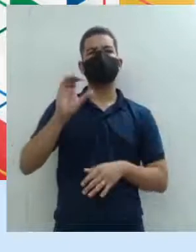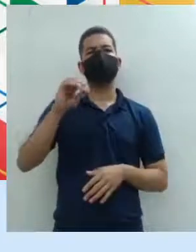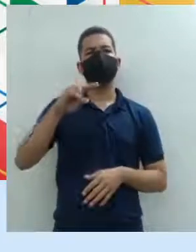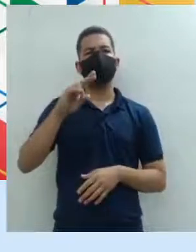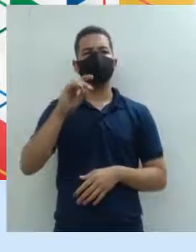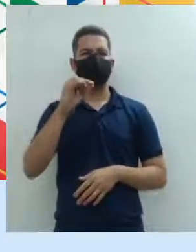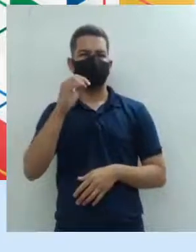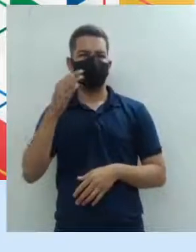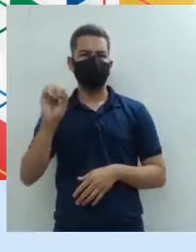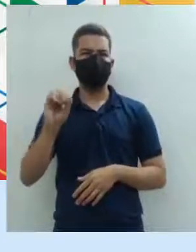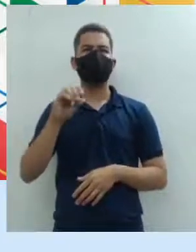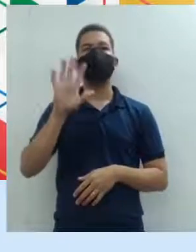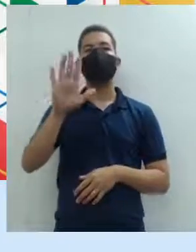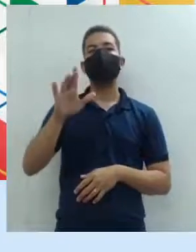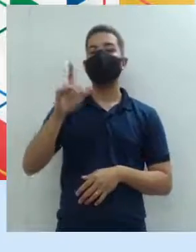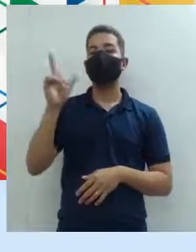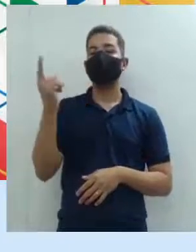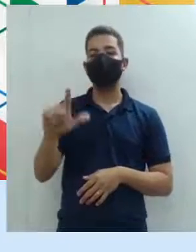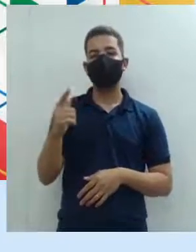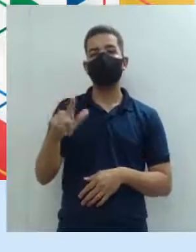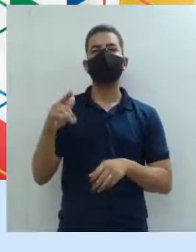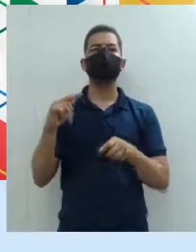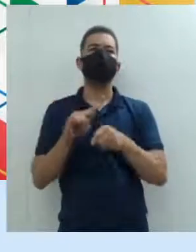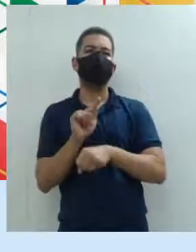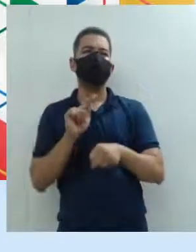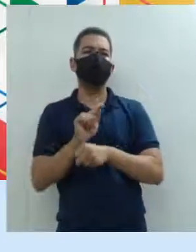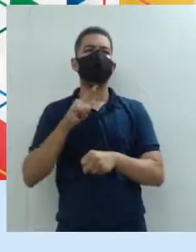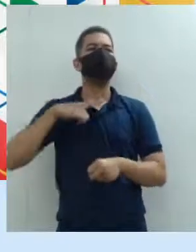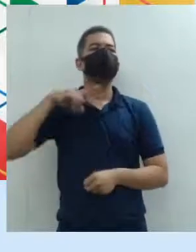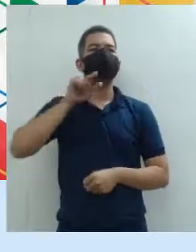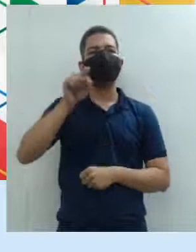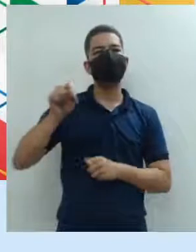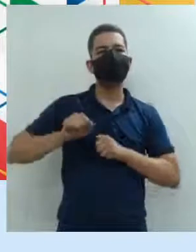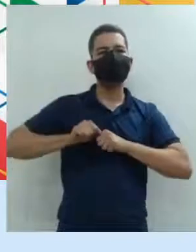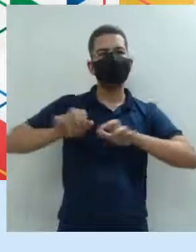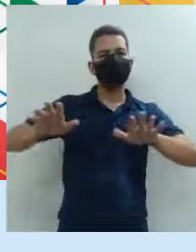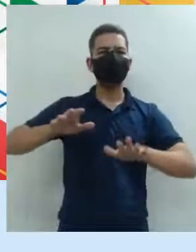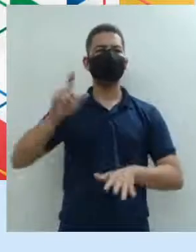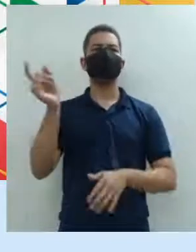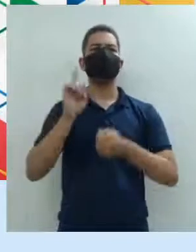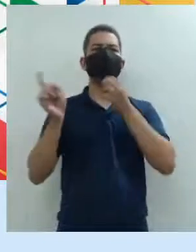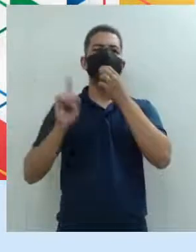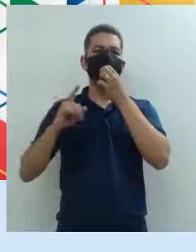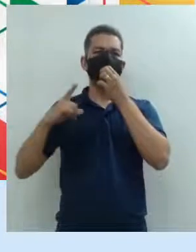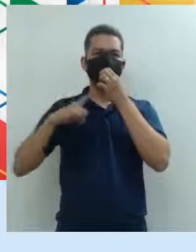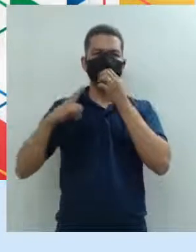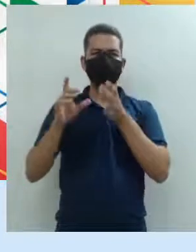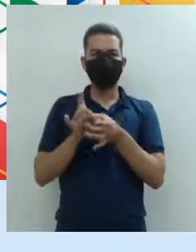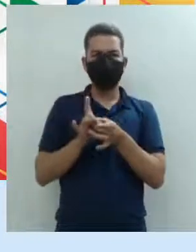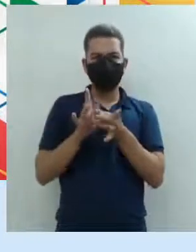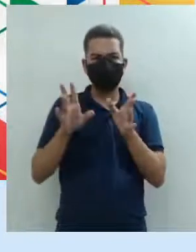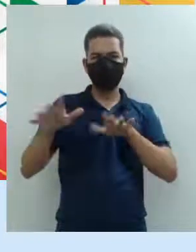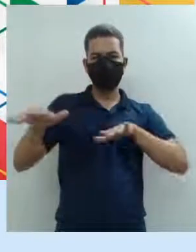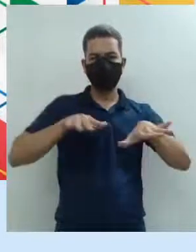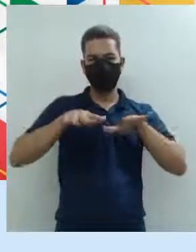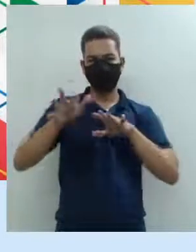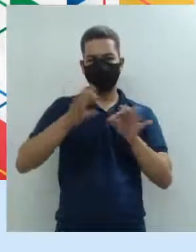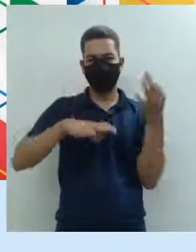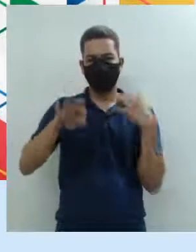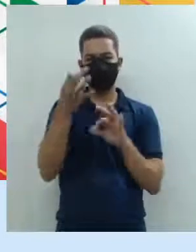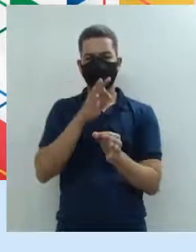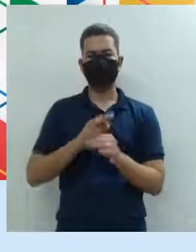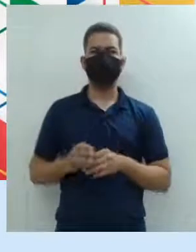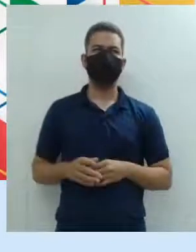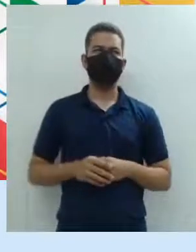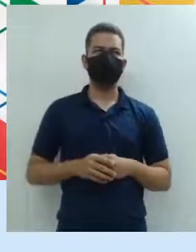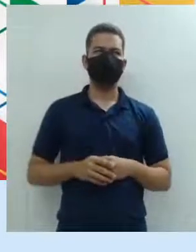e os gases não favorecem a transmissão de calor por condução por conta da liberdade de movimento das partículas. Então,